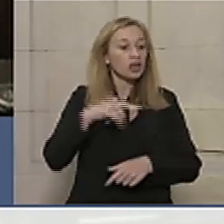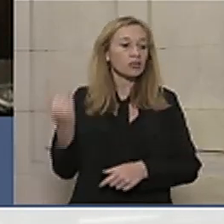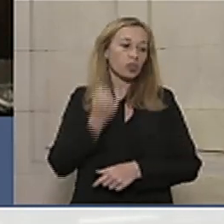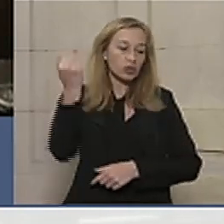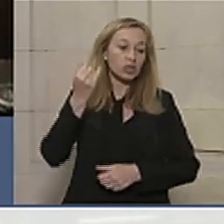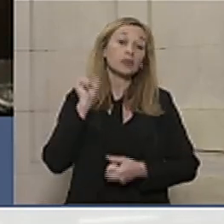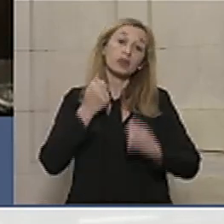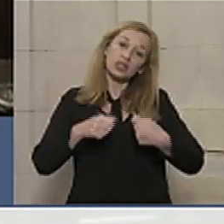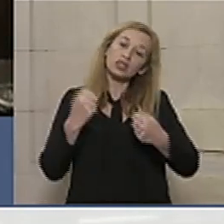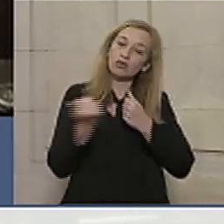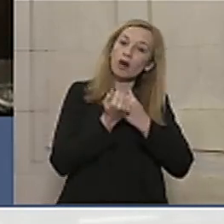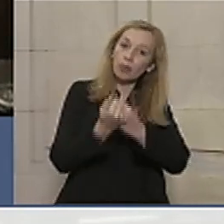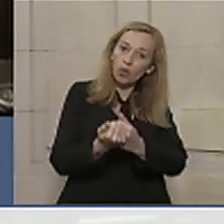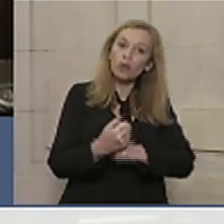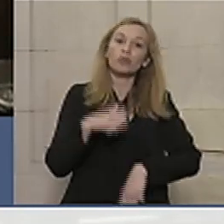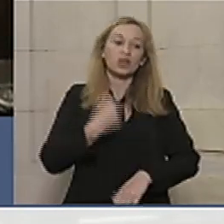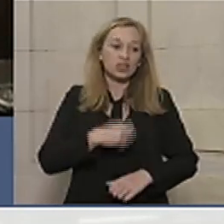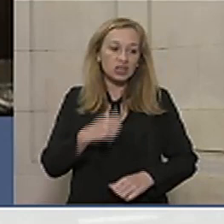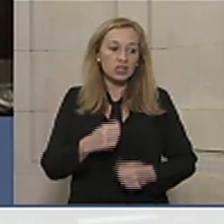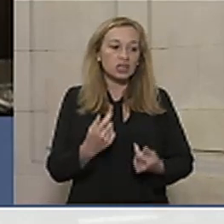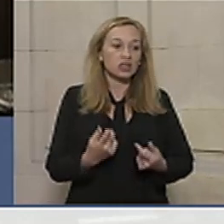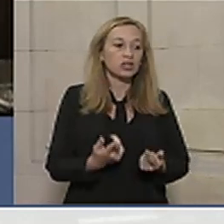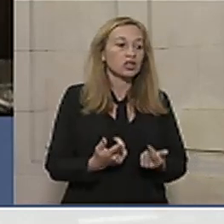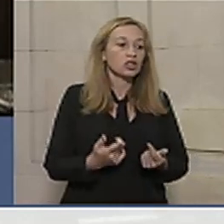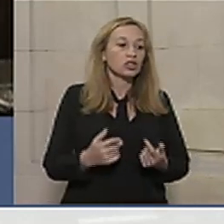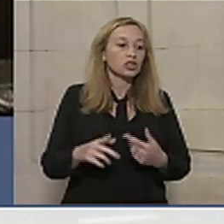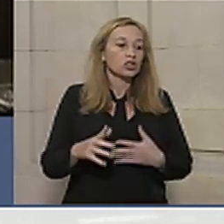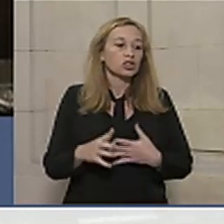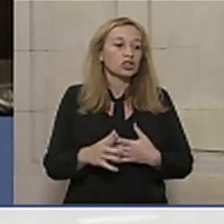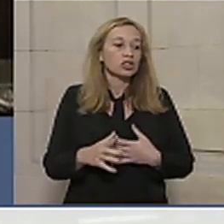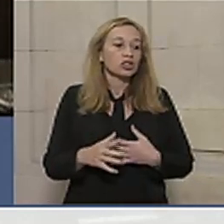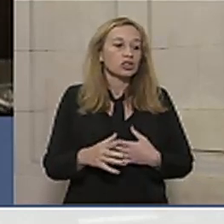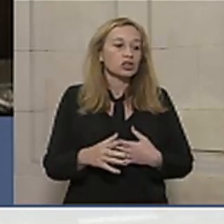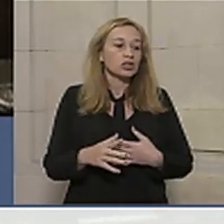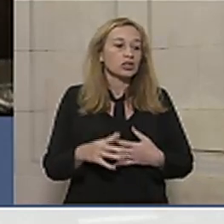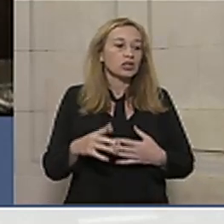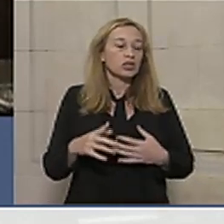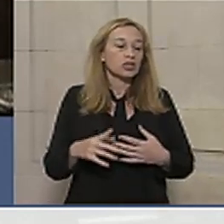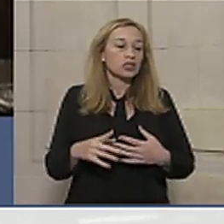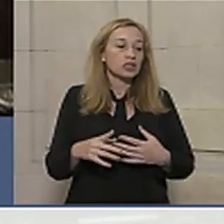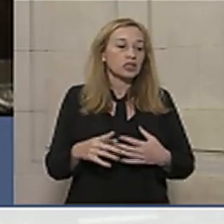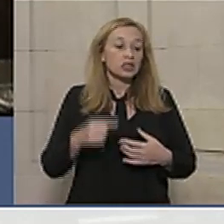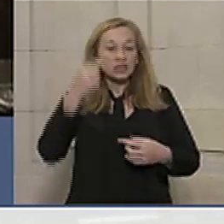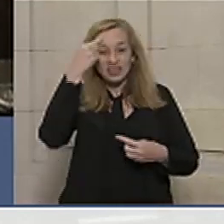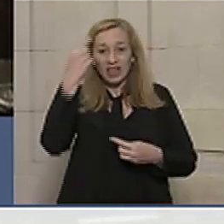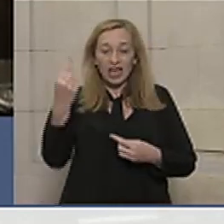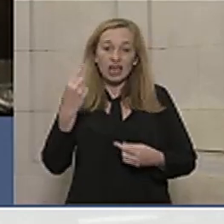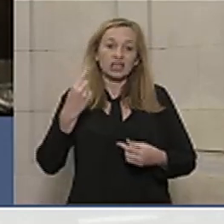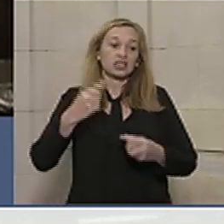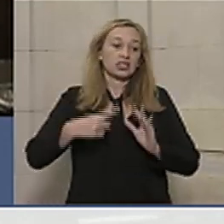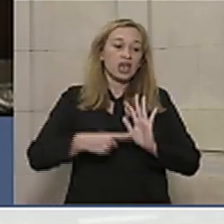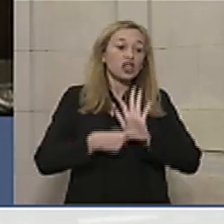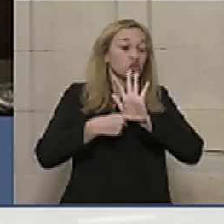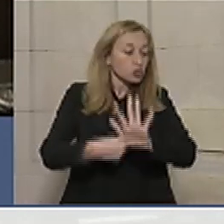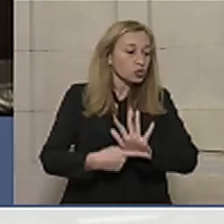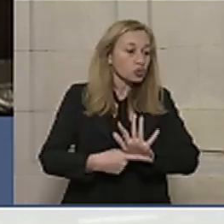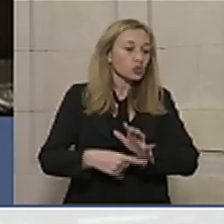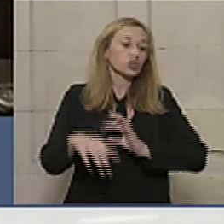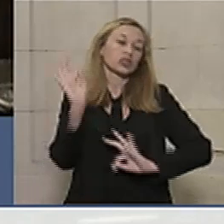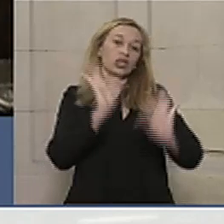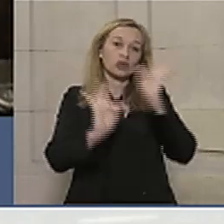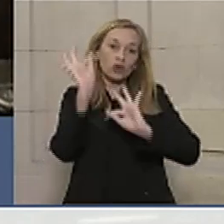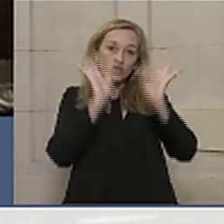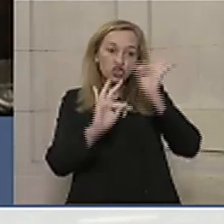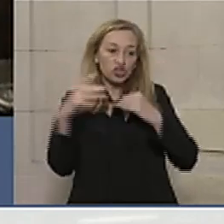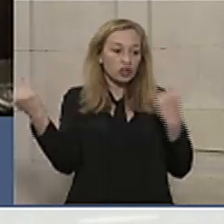Precisam de recursos de forma inteligente, especialmente ligados à tecnologia de